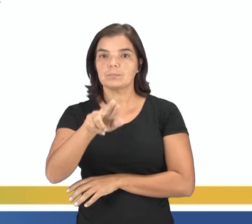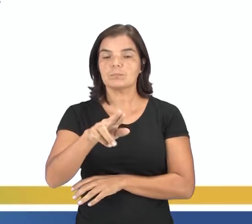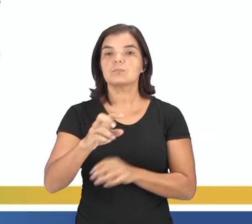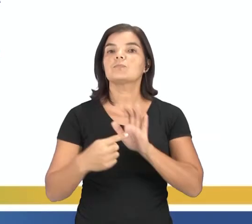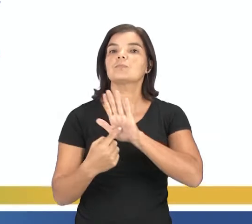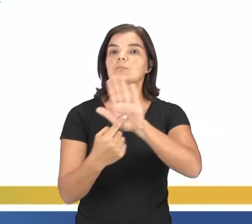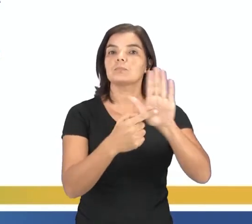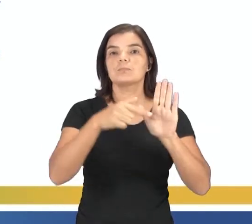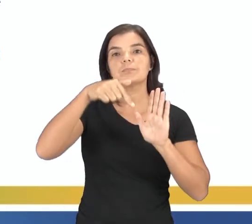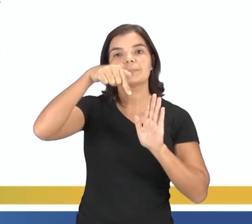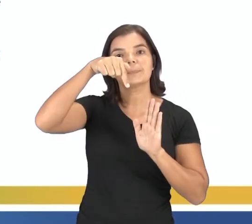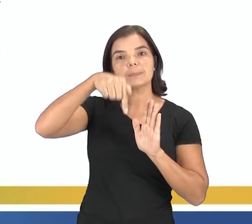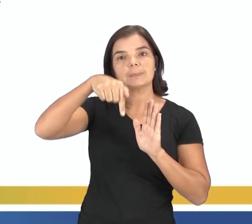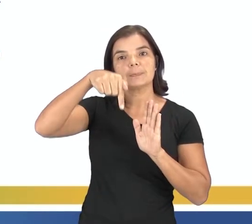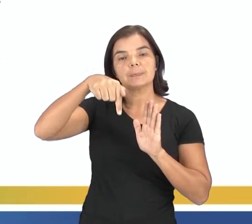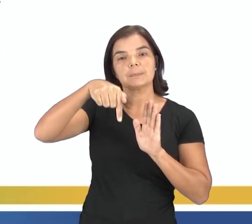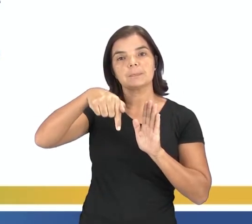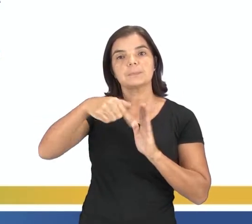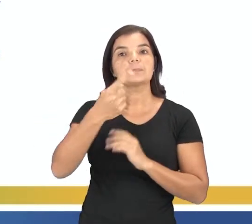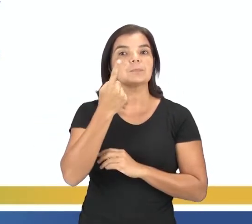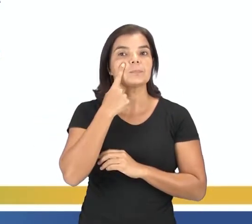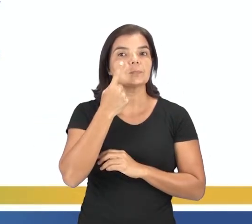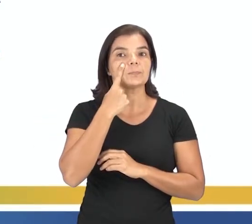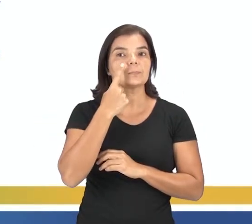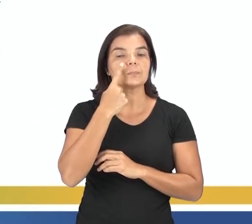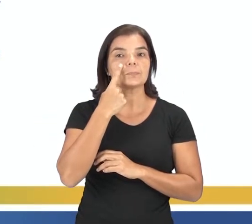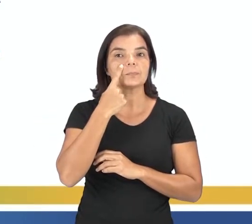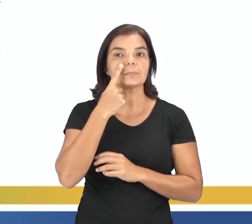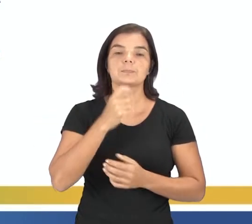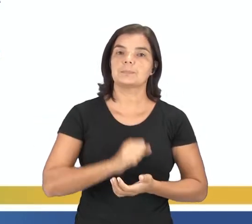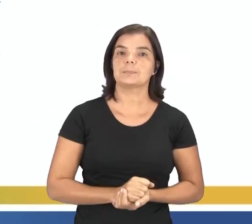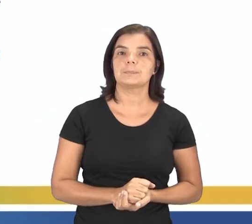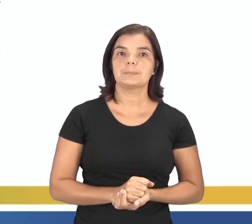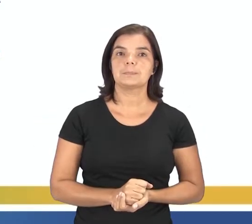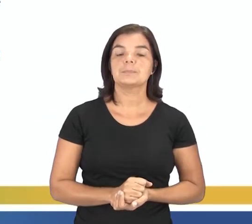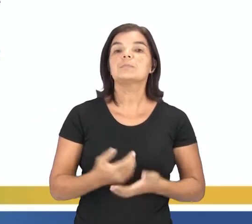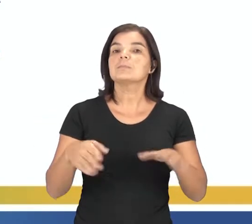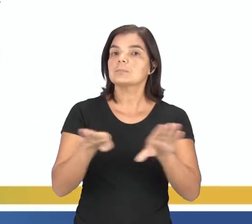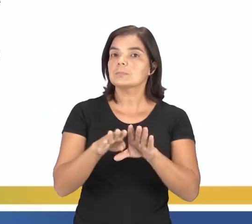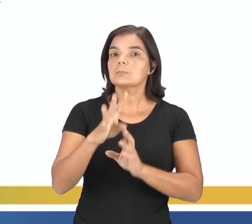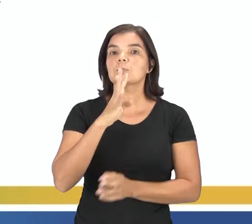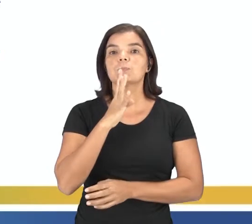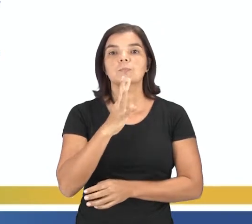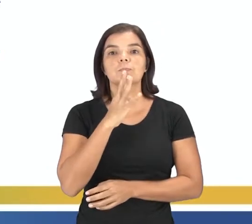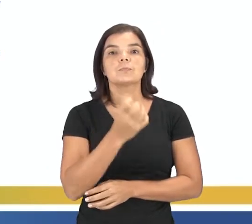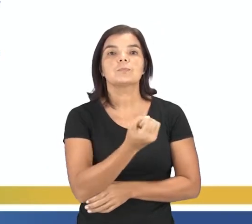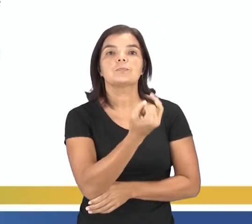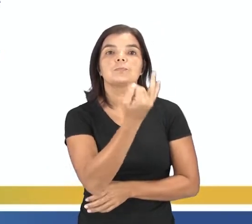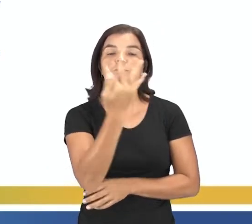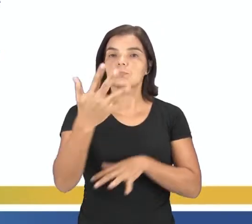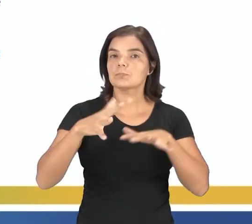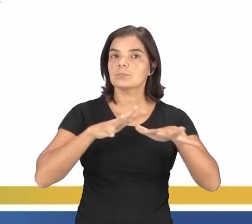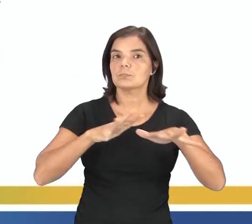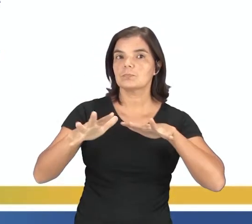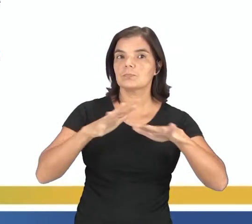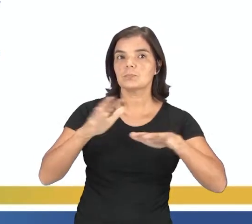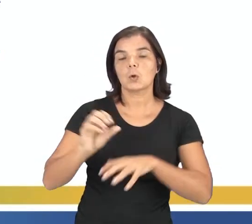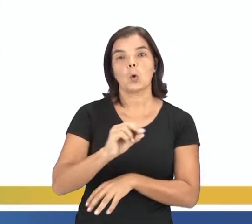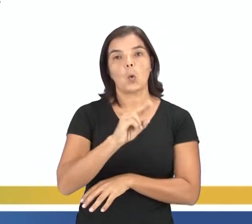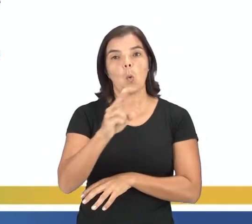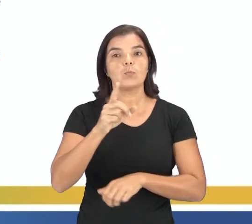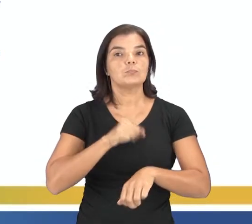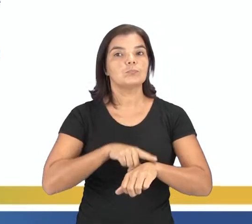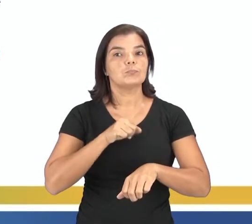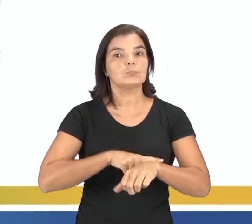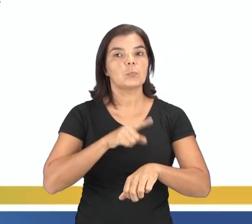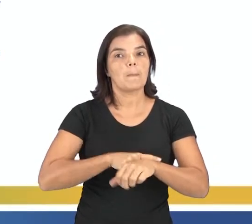letra Q, como vocês estão observando, pessoal. Também conhecido como quantidade de movimento ou